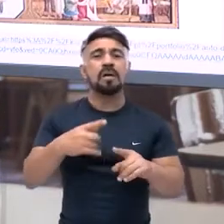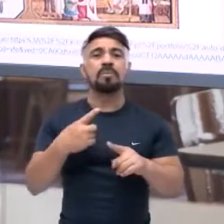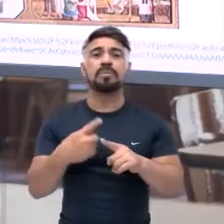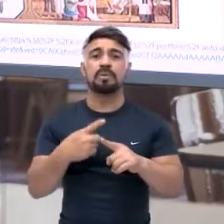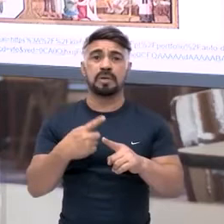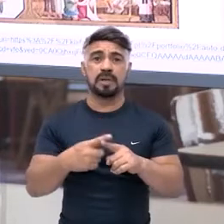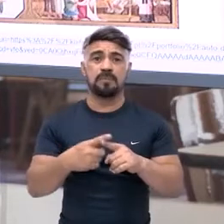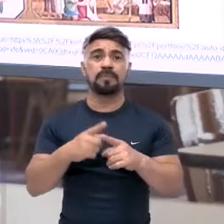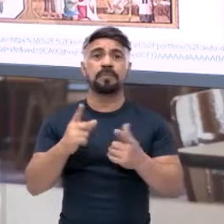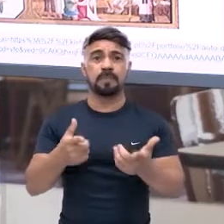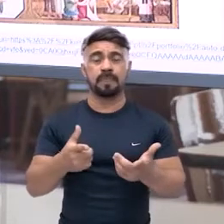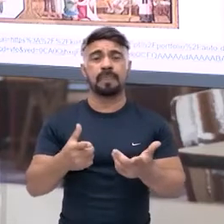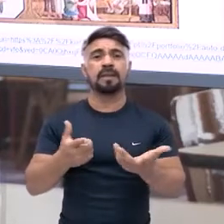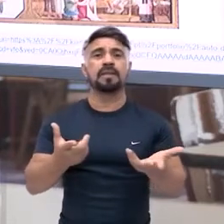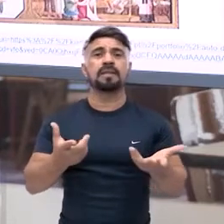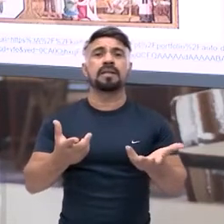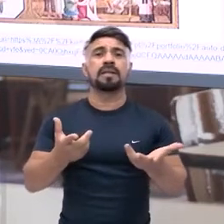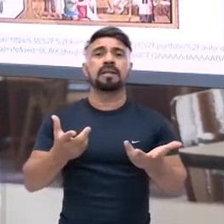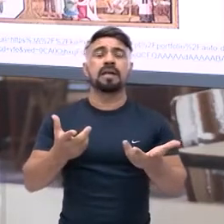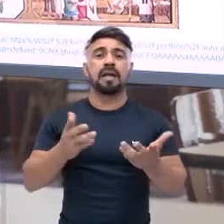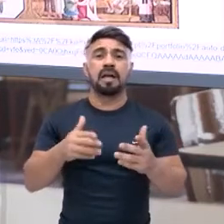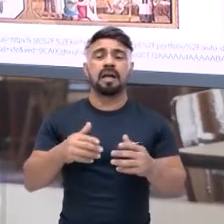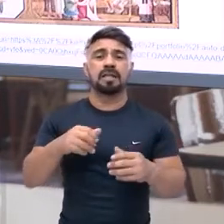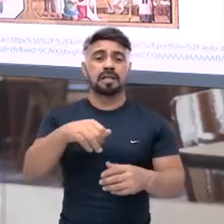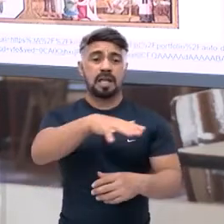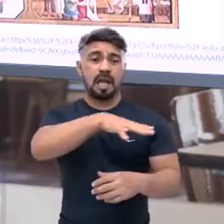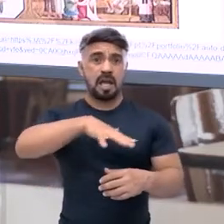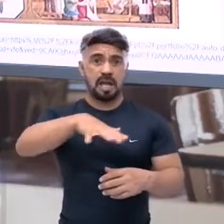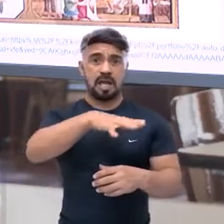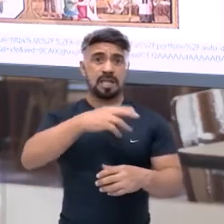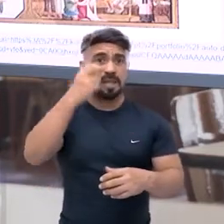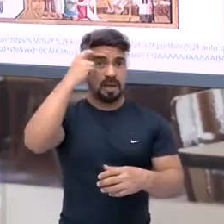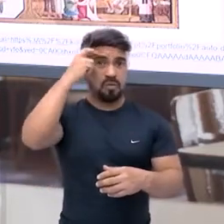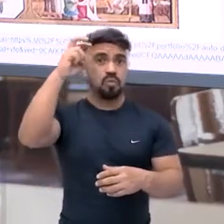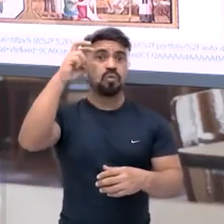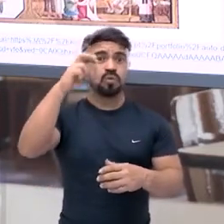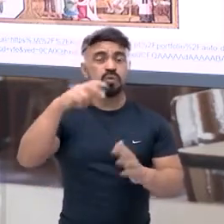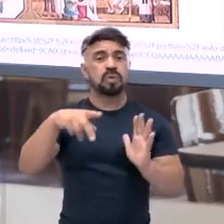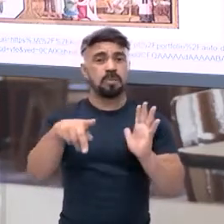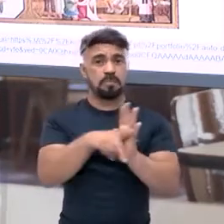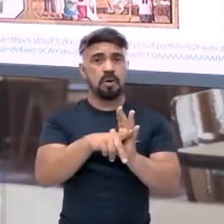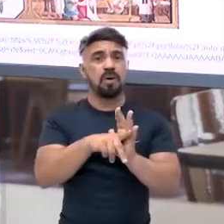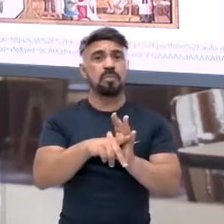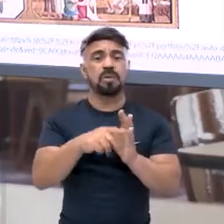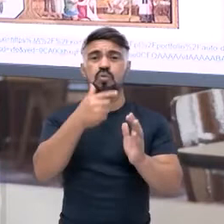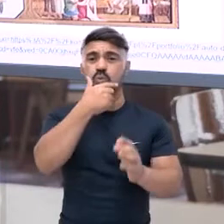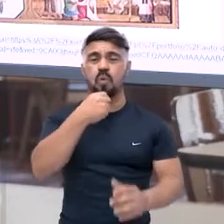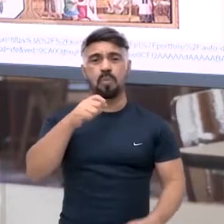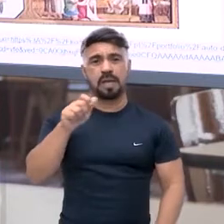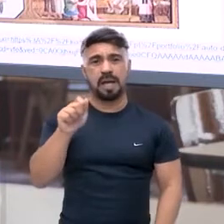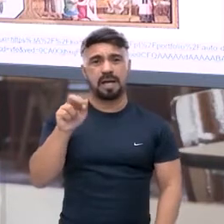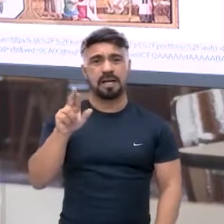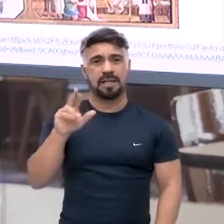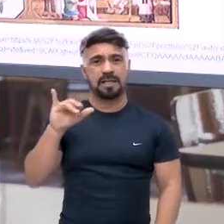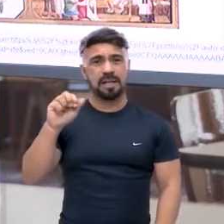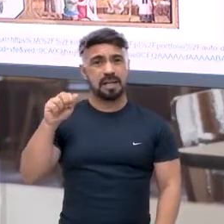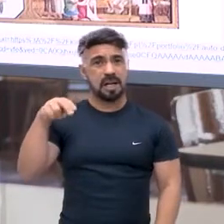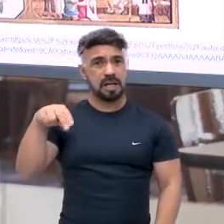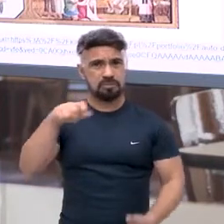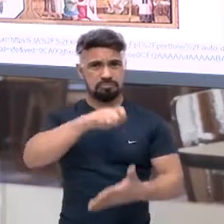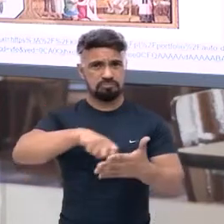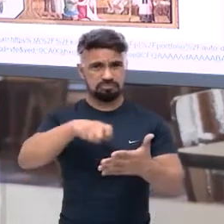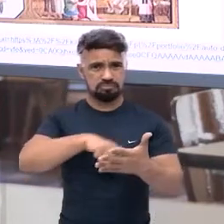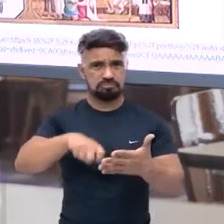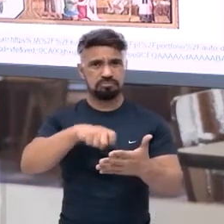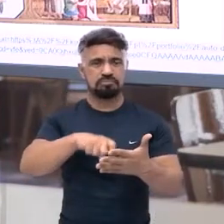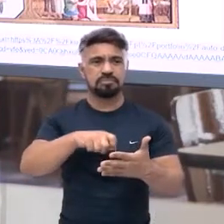até porque, como é uma obra extremamente regional, e isso é marca de Ariano Suassuna,